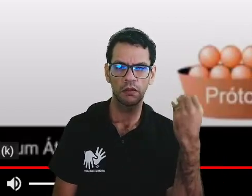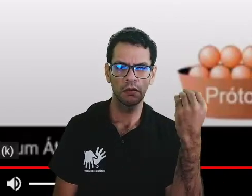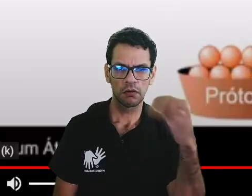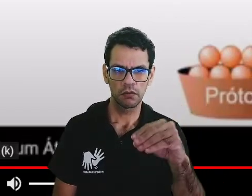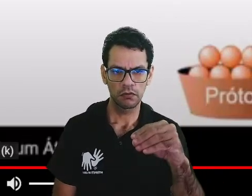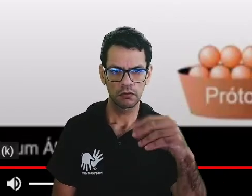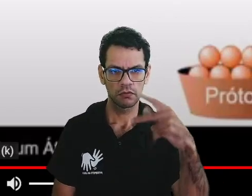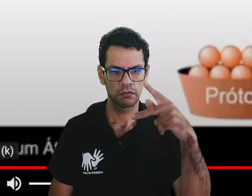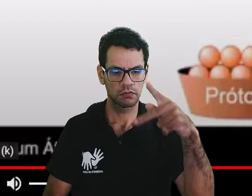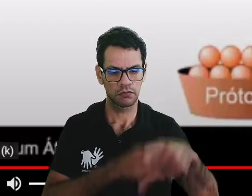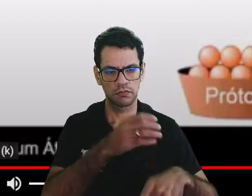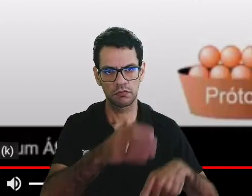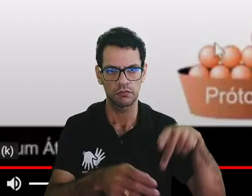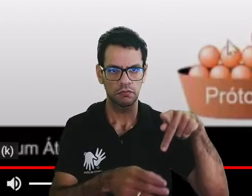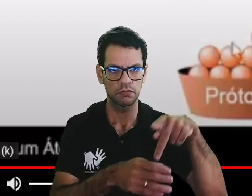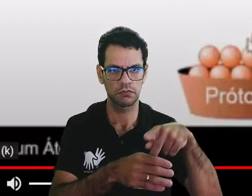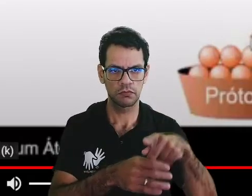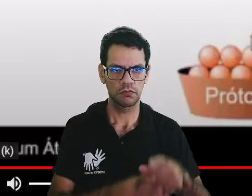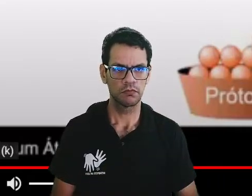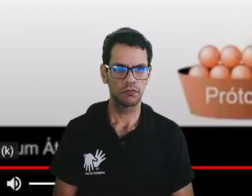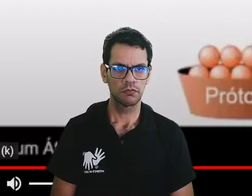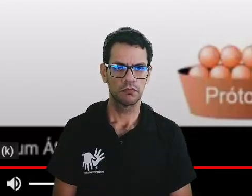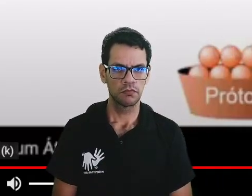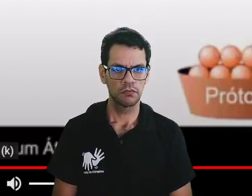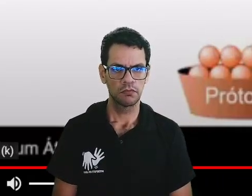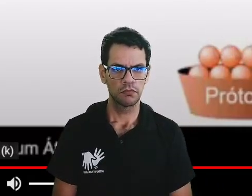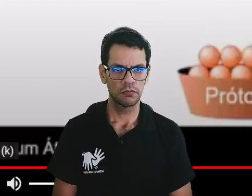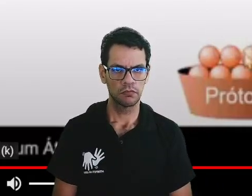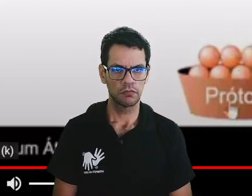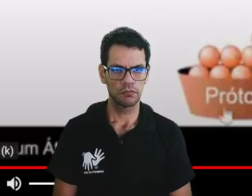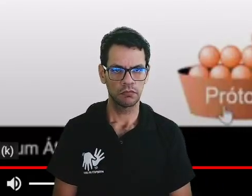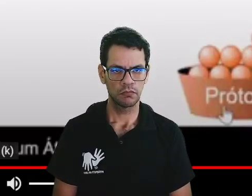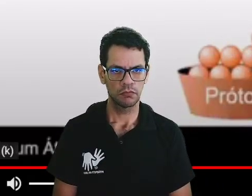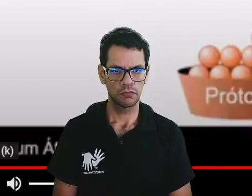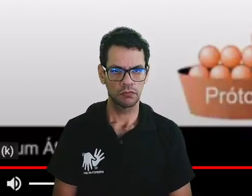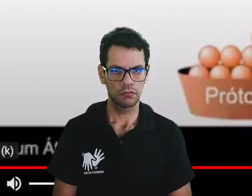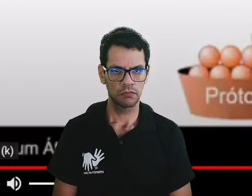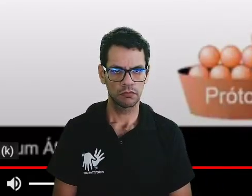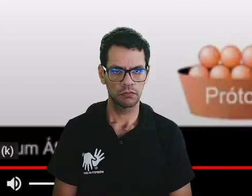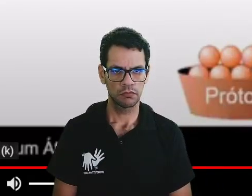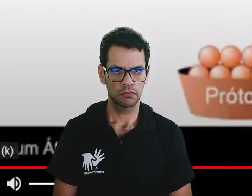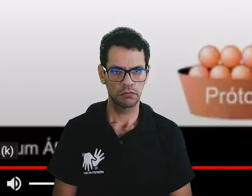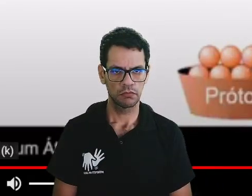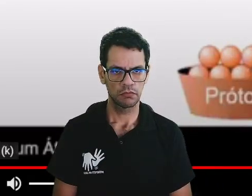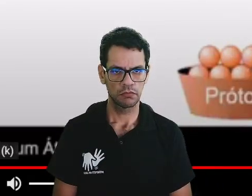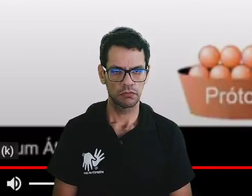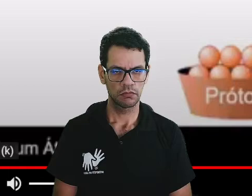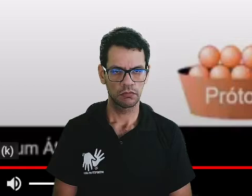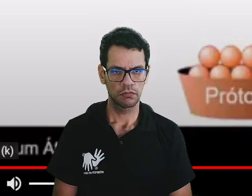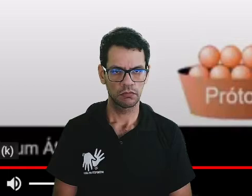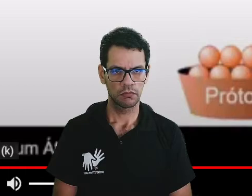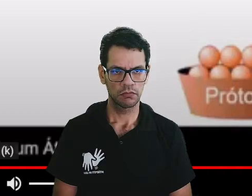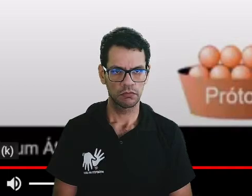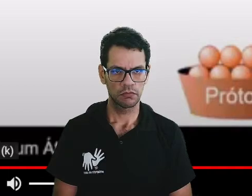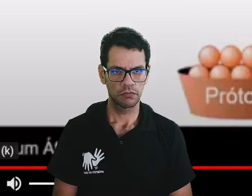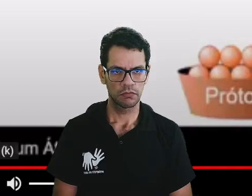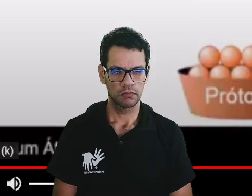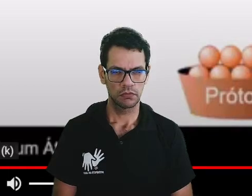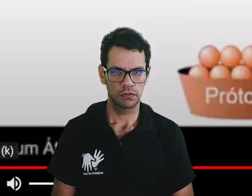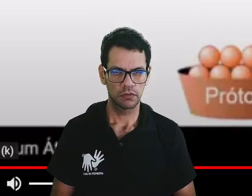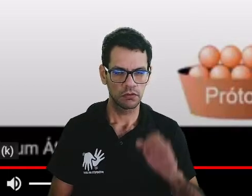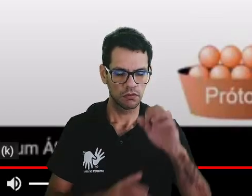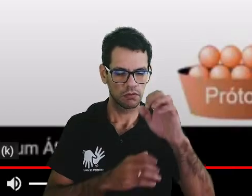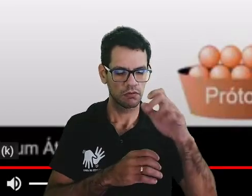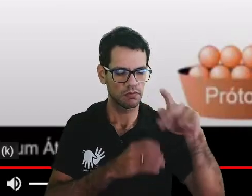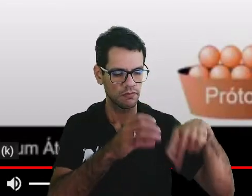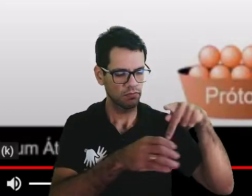prótons, ele não para aqui na eletrosfera, ó, porque o próton quer ficar onde? No núcleo.